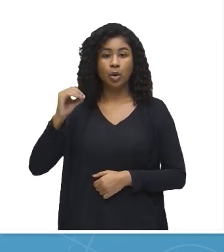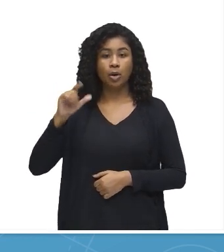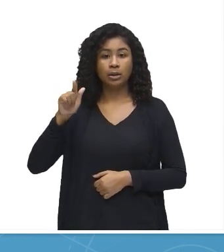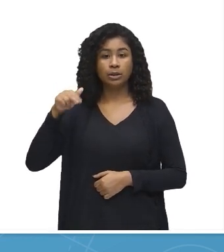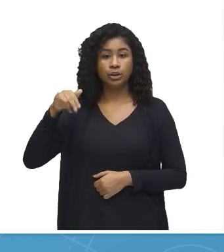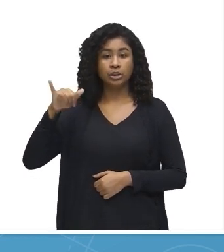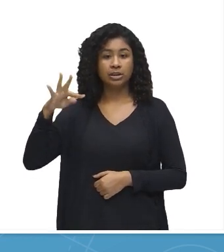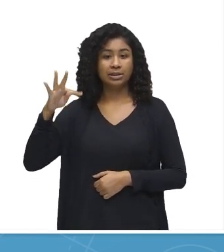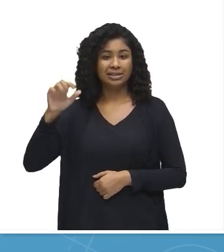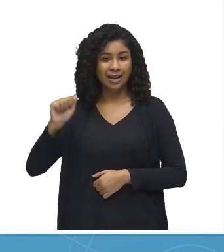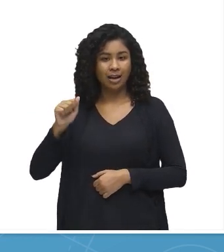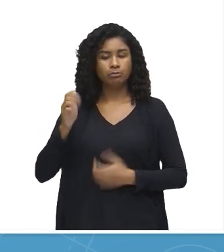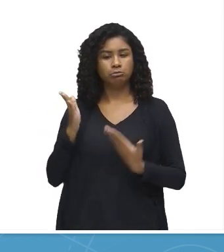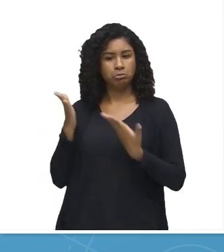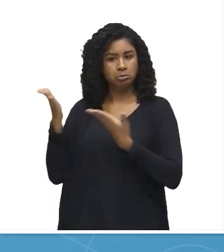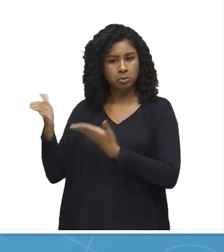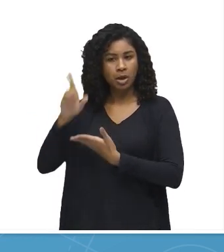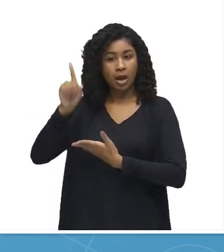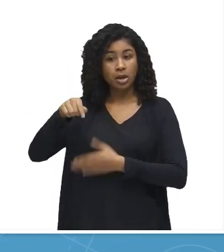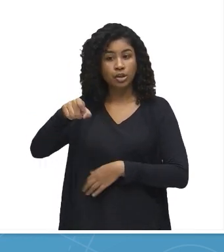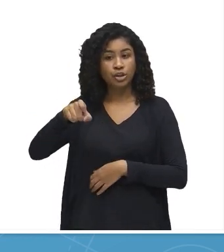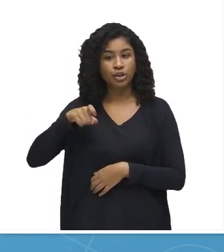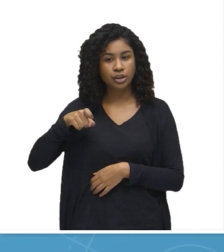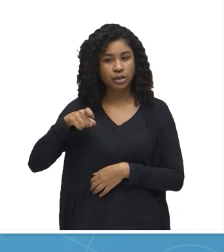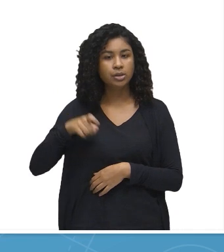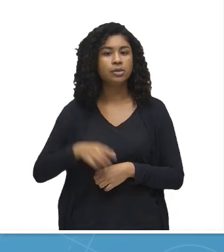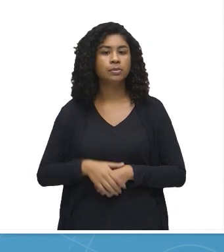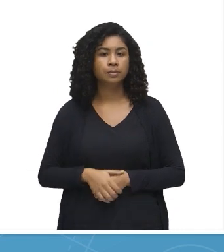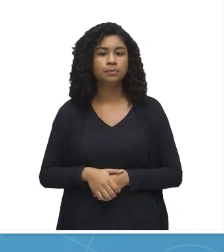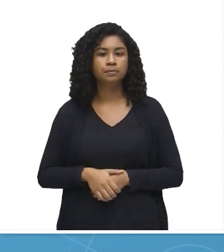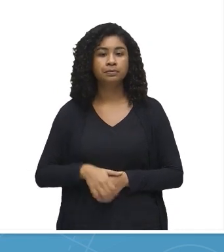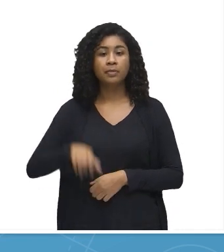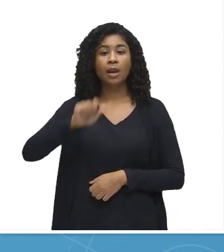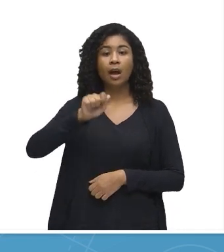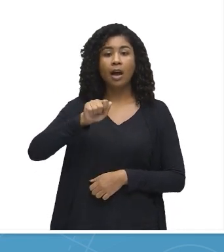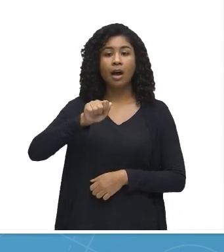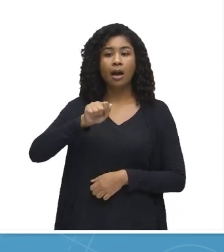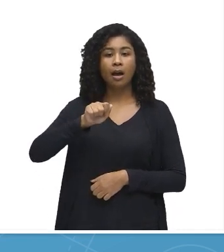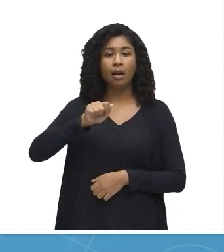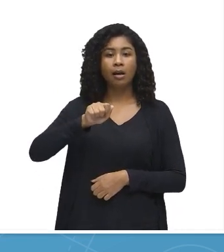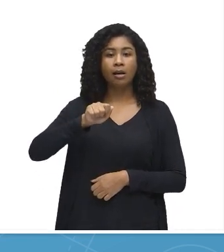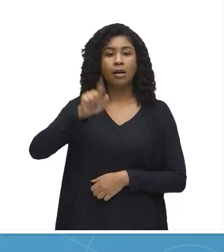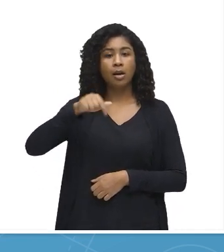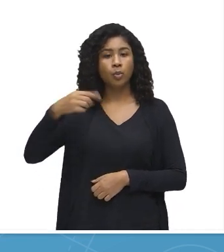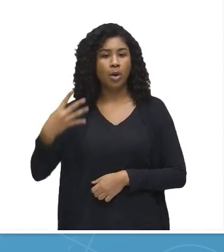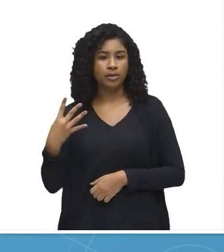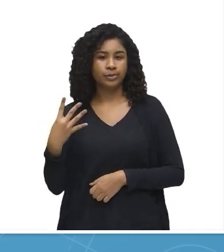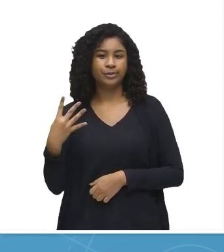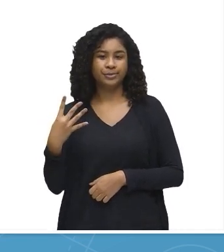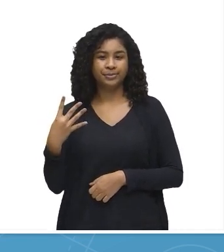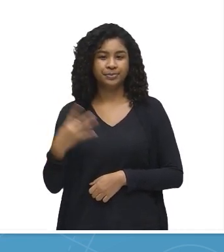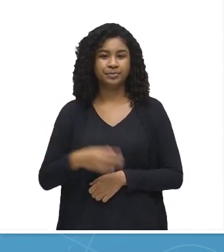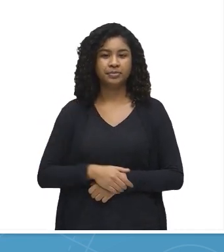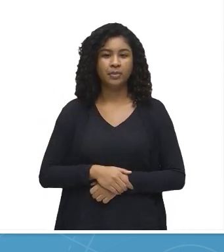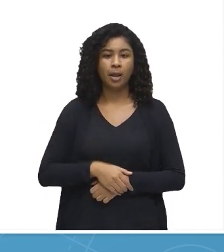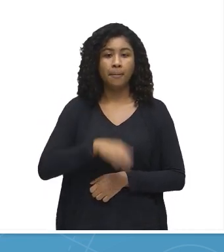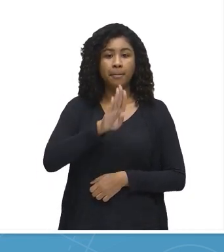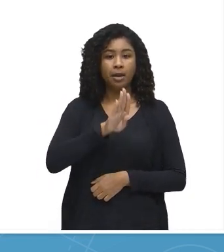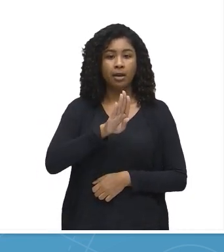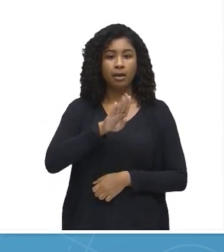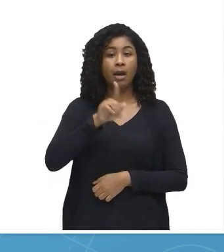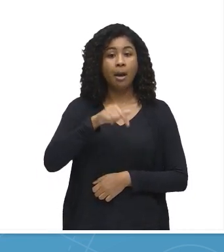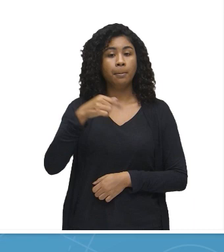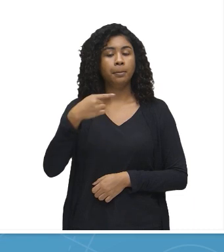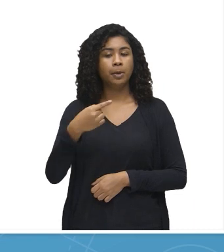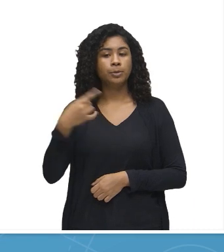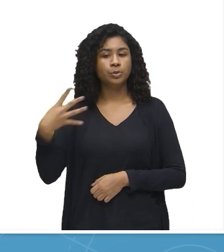né? É o x, beleza? O valor de A, o A é igual a 4, que é esse carinha aqui. O B é